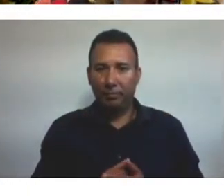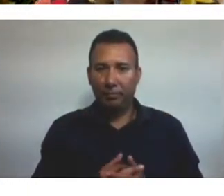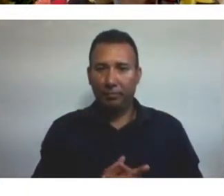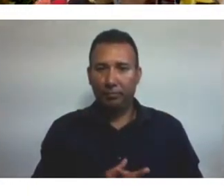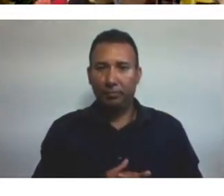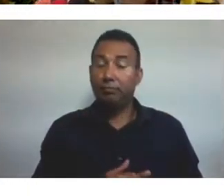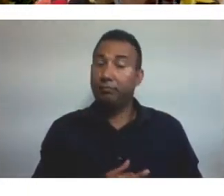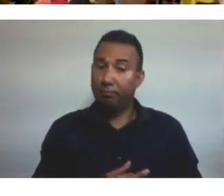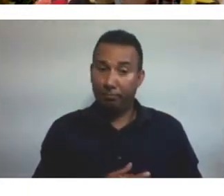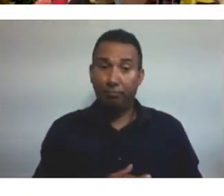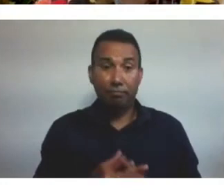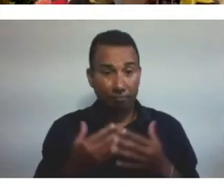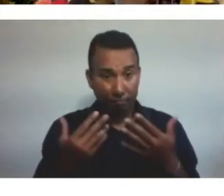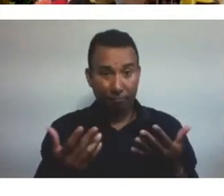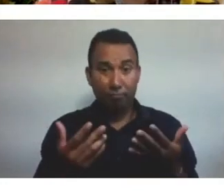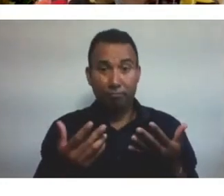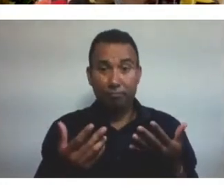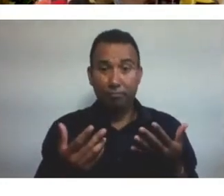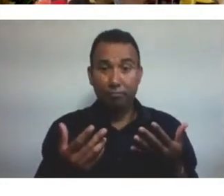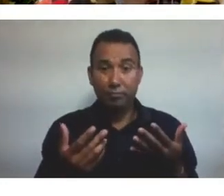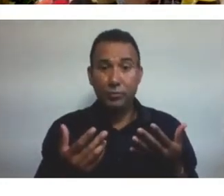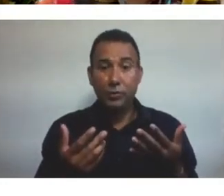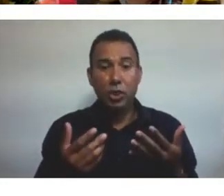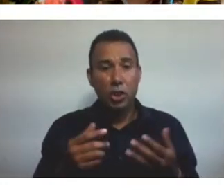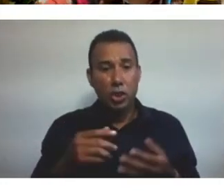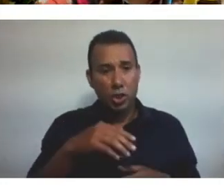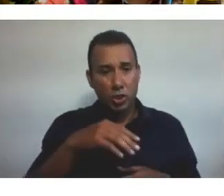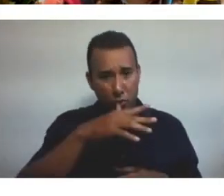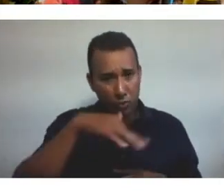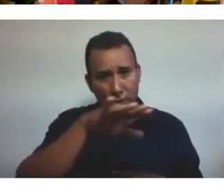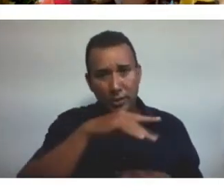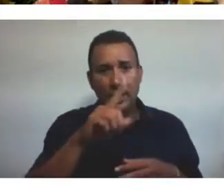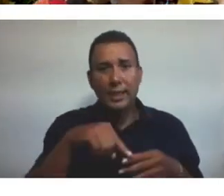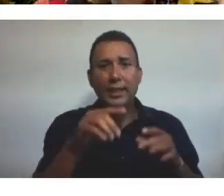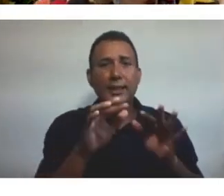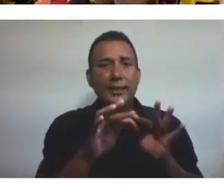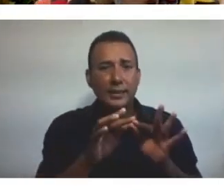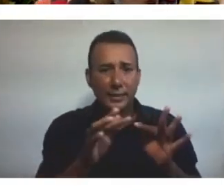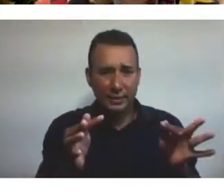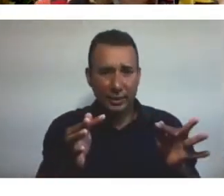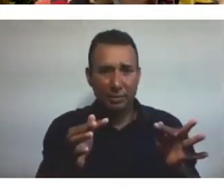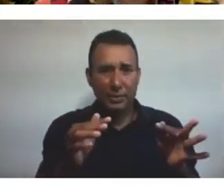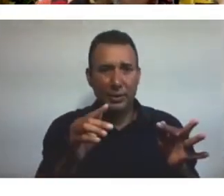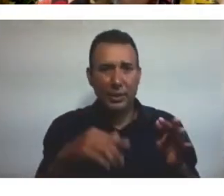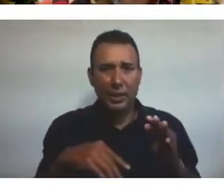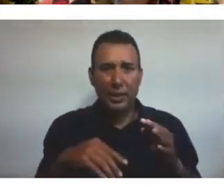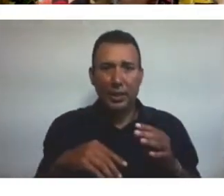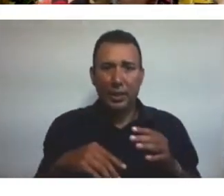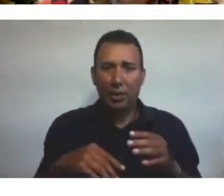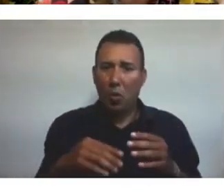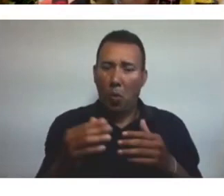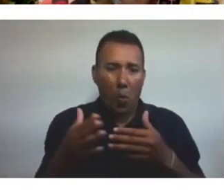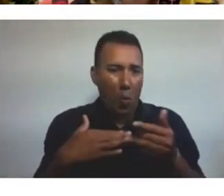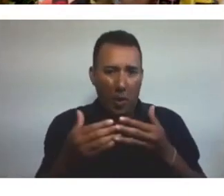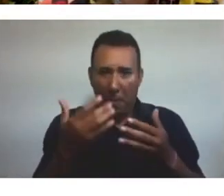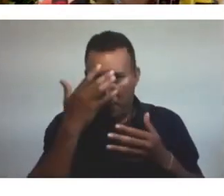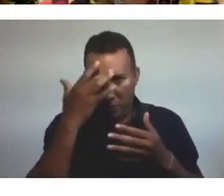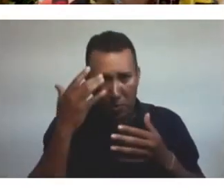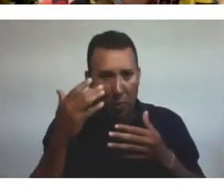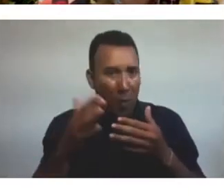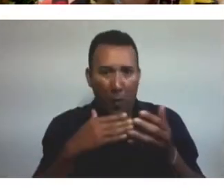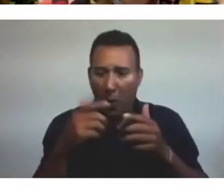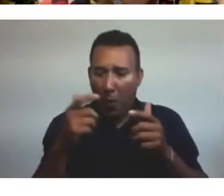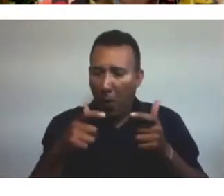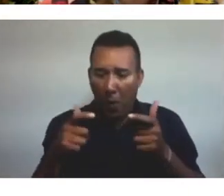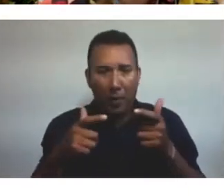Então, basicamente, né, o nosso cenário é bem simples, o nosso fundo é um fundo simples, né? Qualquer pessoa, em qualquer lugar do